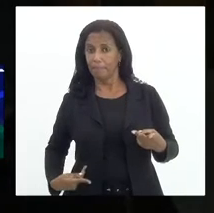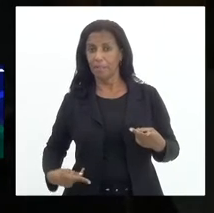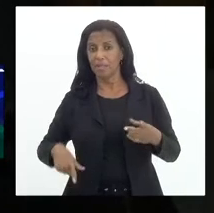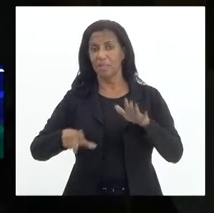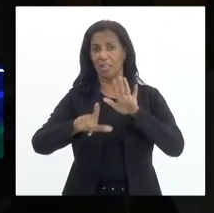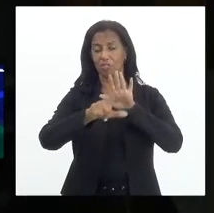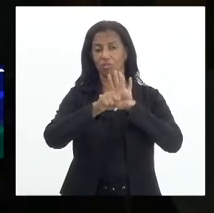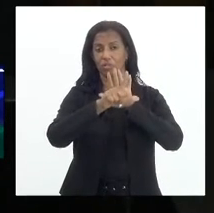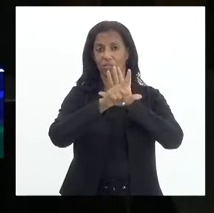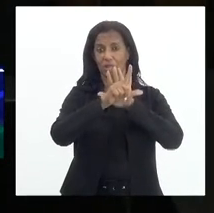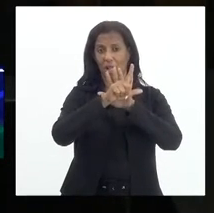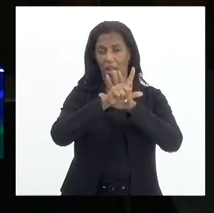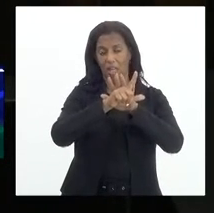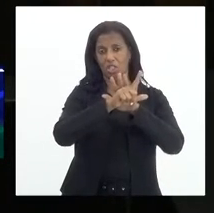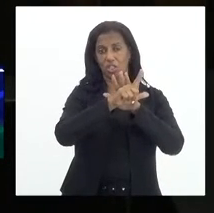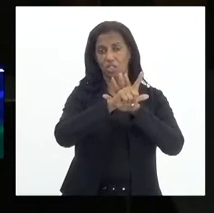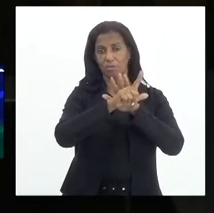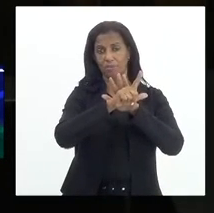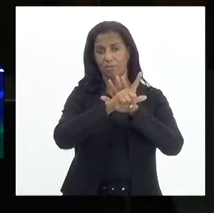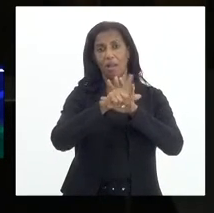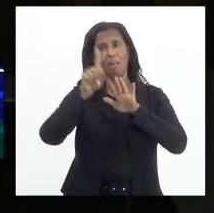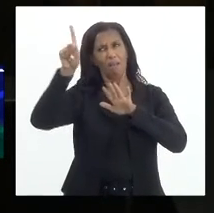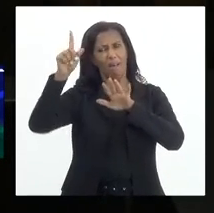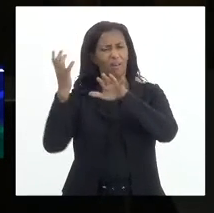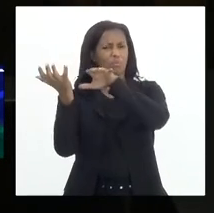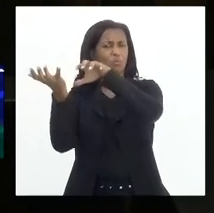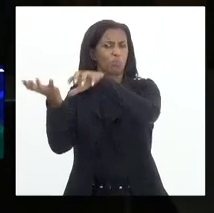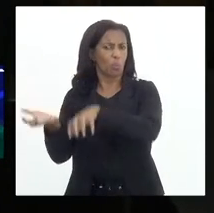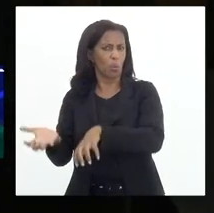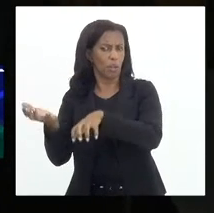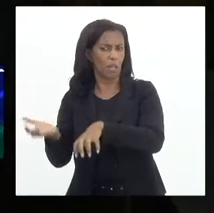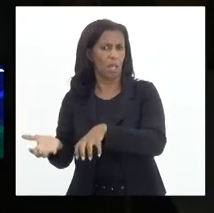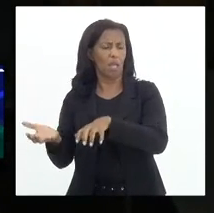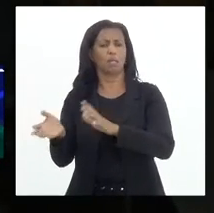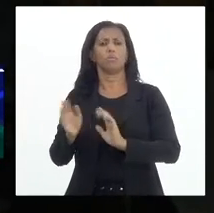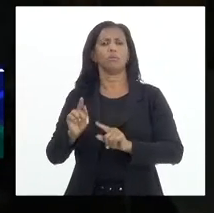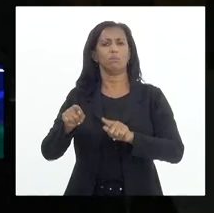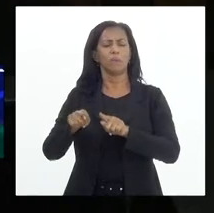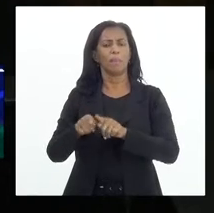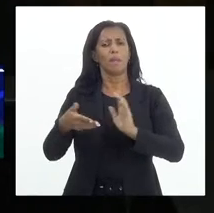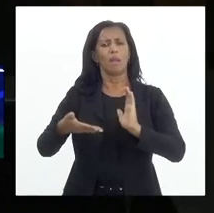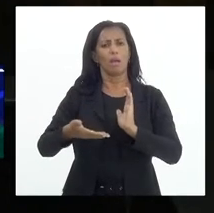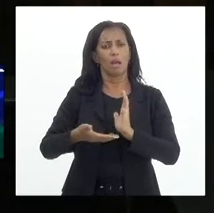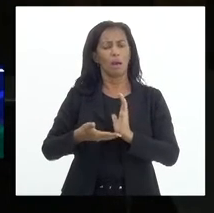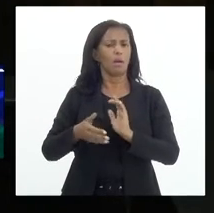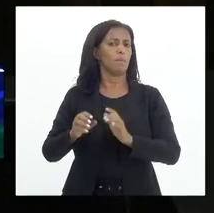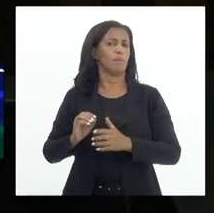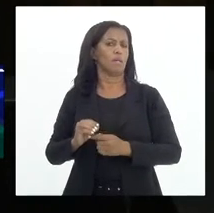legislativas, lá do Congresso Nacional, da Câmara e do Senado,